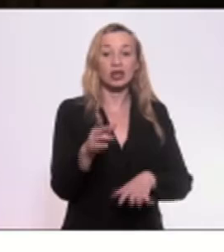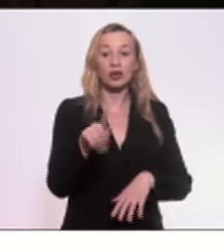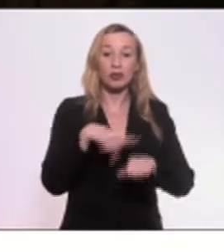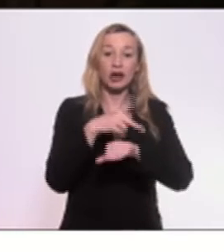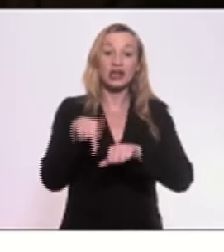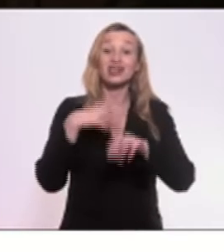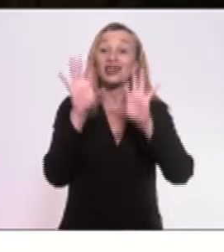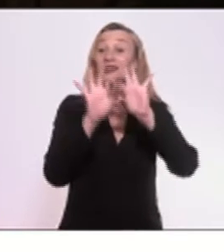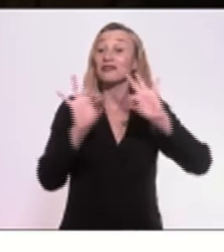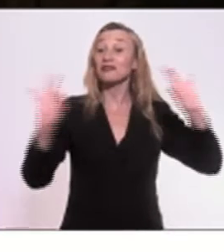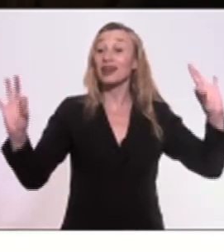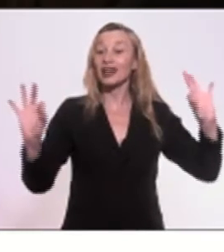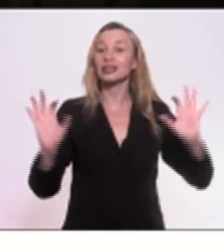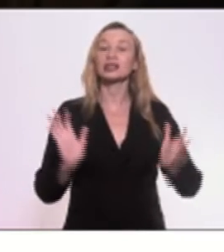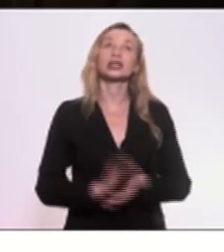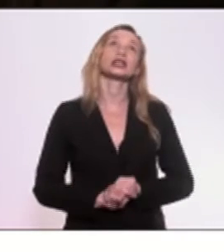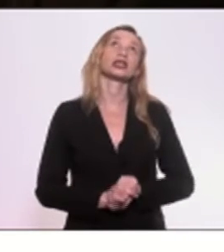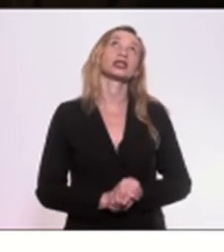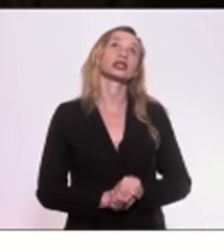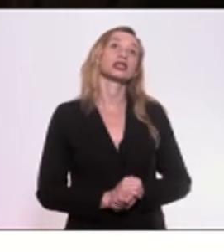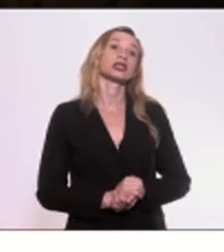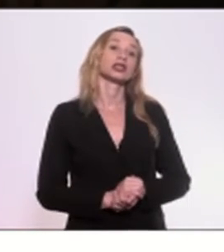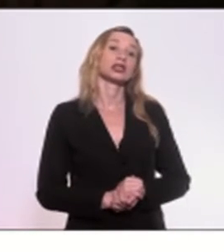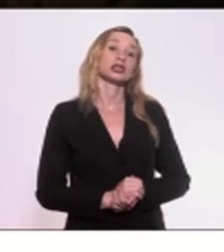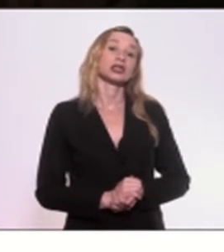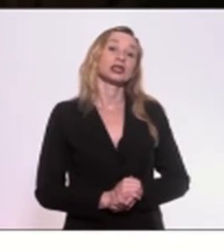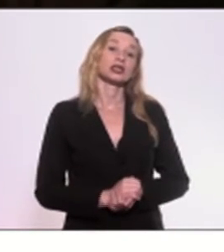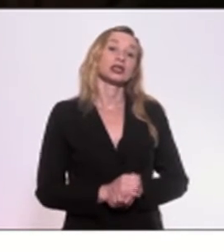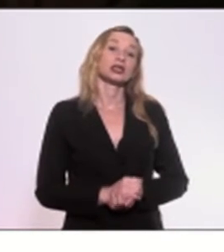frases que arranham